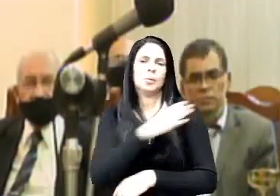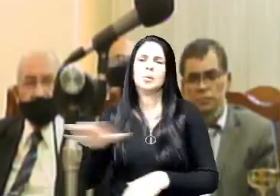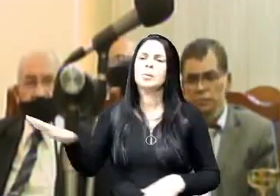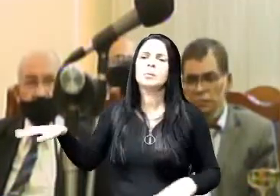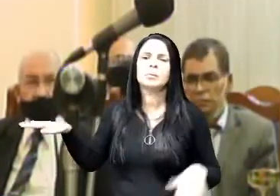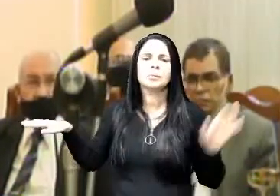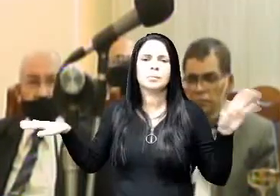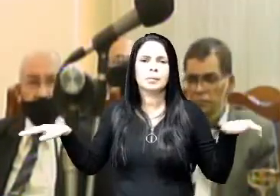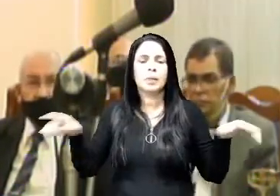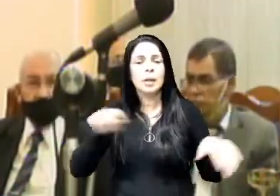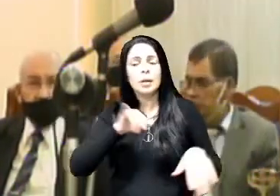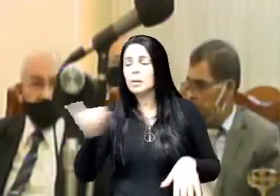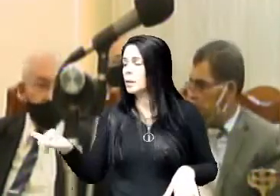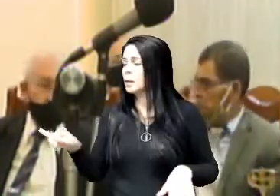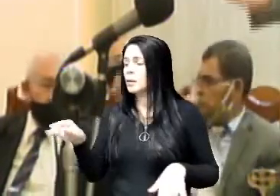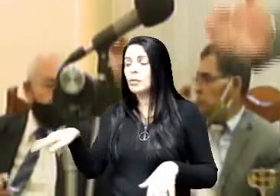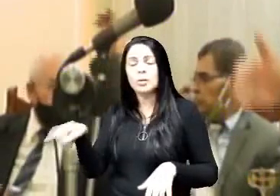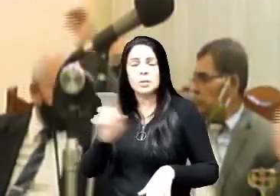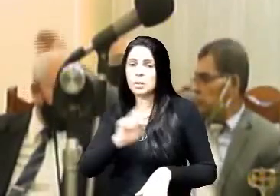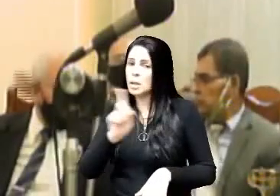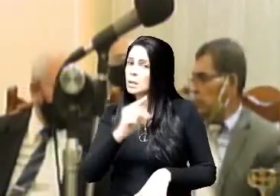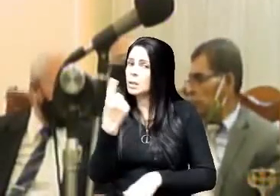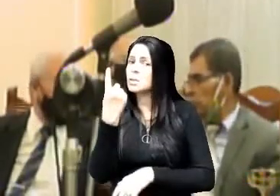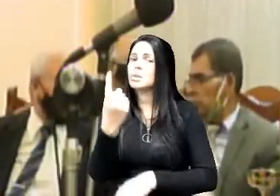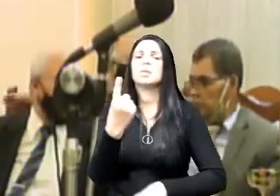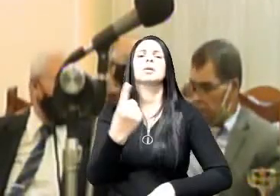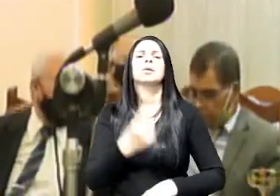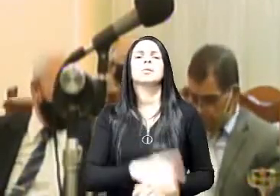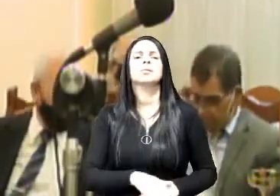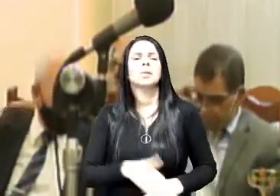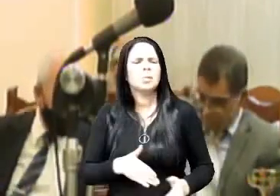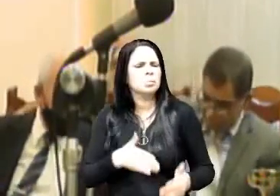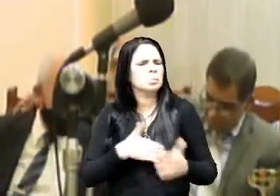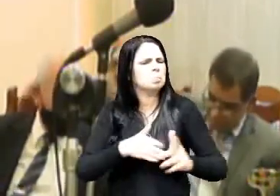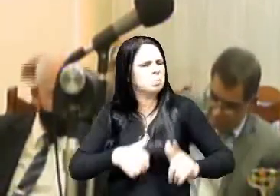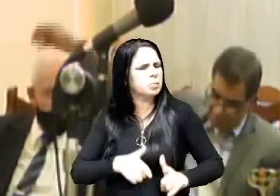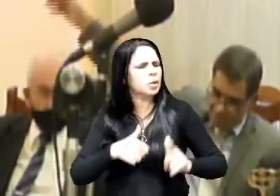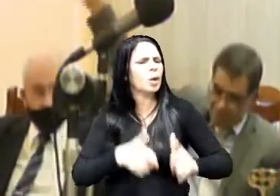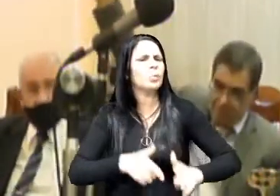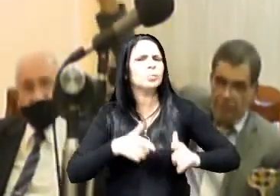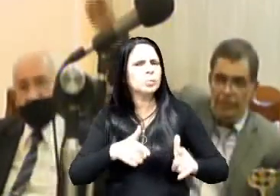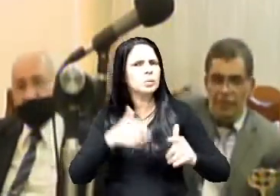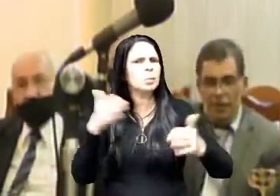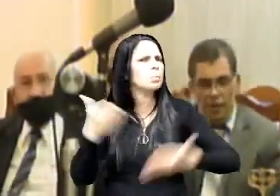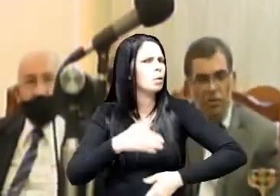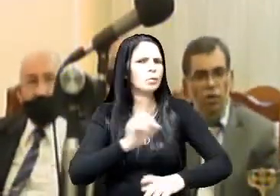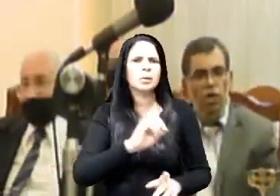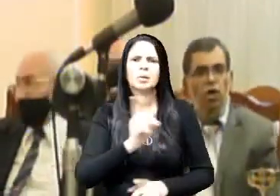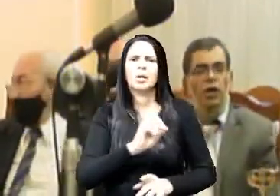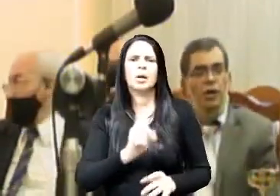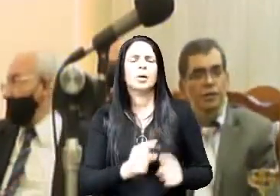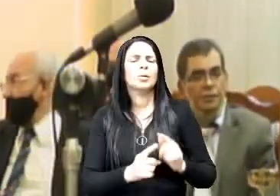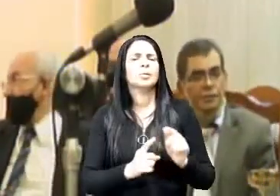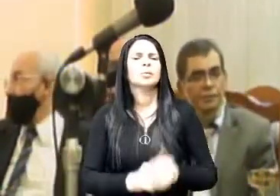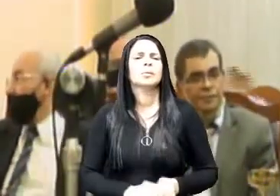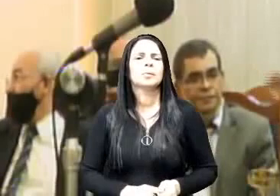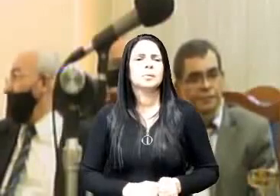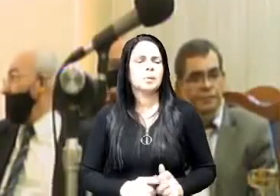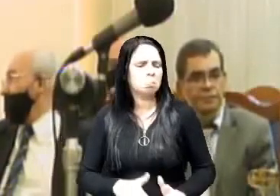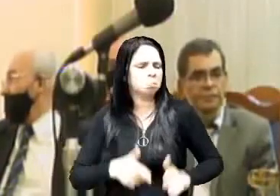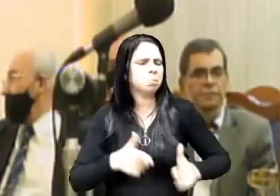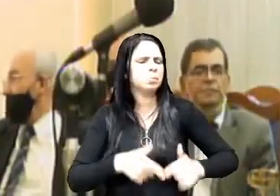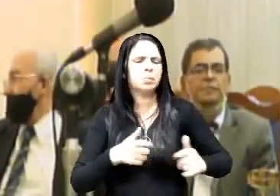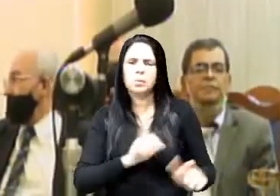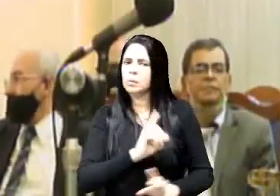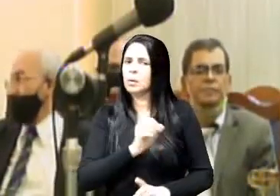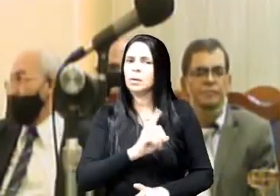do seu companheiro e diga, você não está só nesta peleja, você não está só nessa prova, você não está só nessa